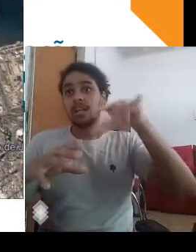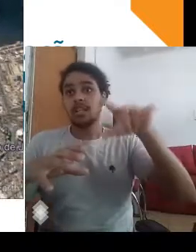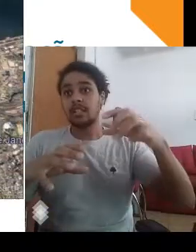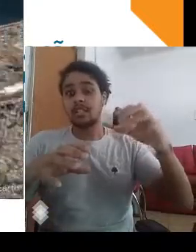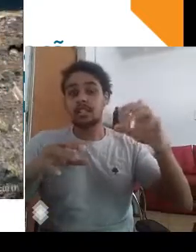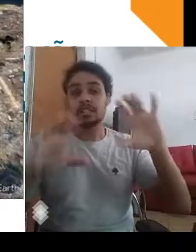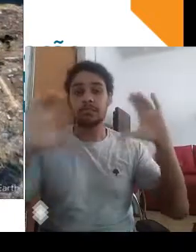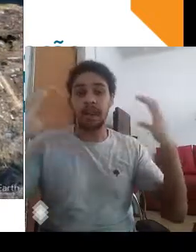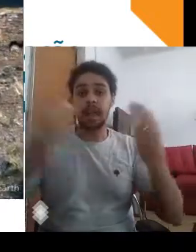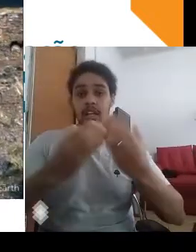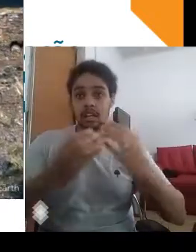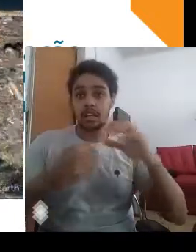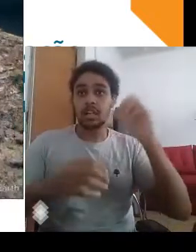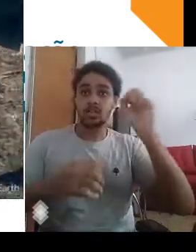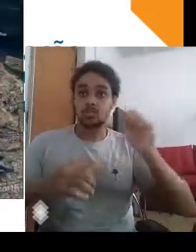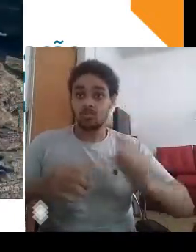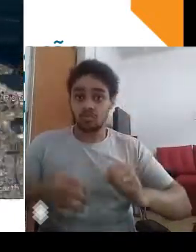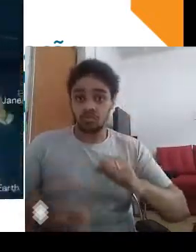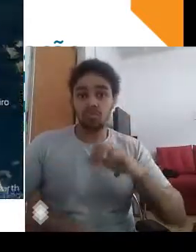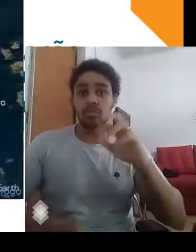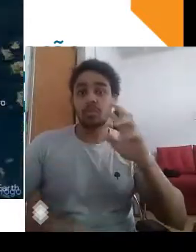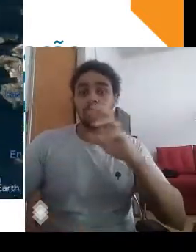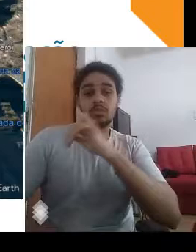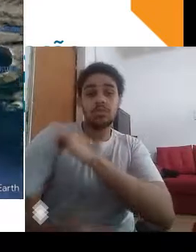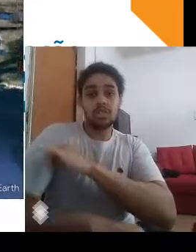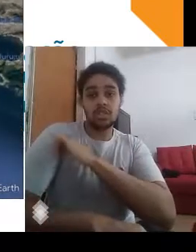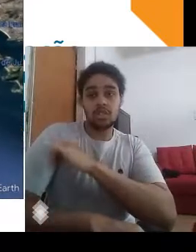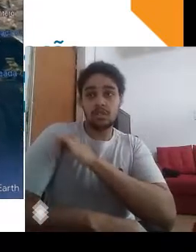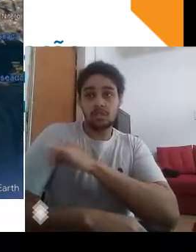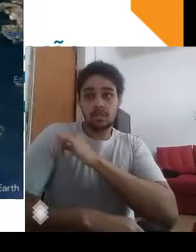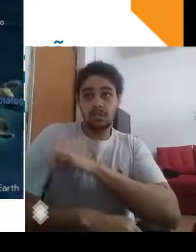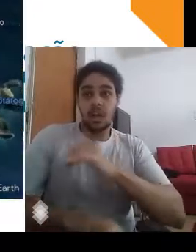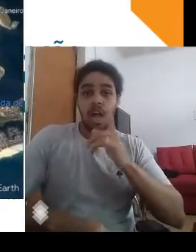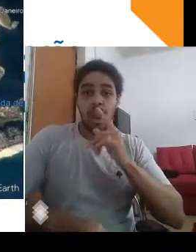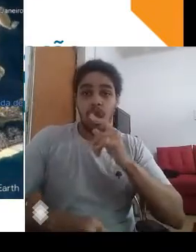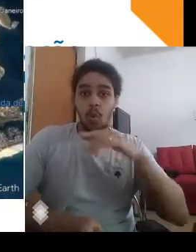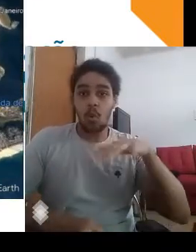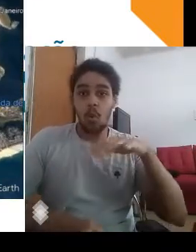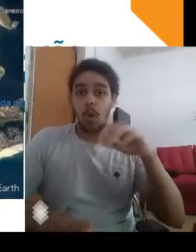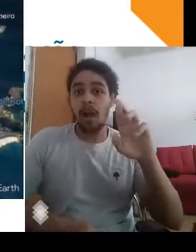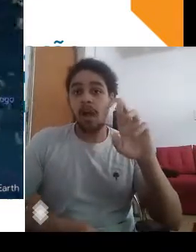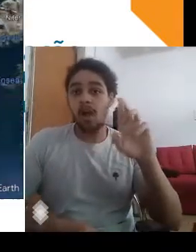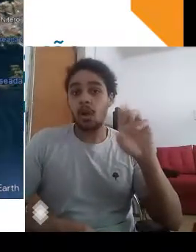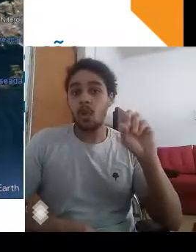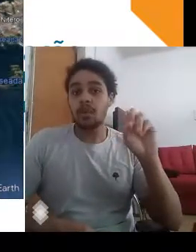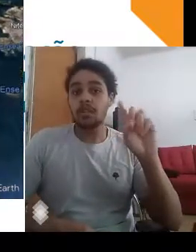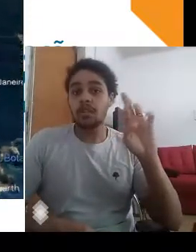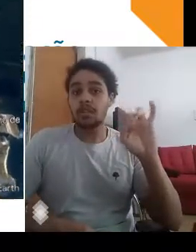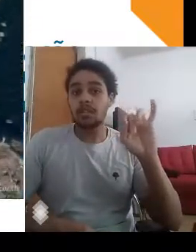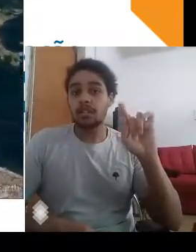vai ver a Lagoa Rodrigo de Freitas e o Cristo Redentor. E agora a gente vai para a região urbana de São João de